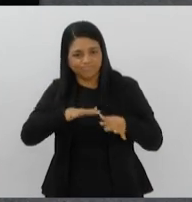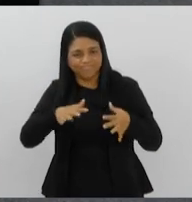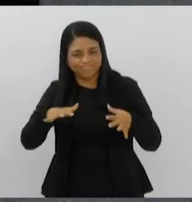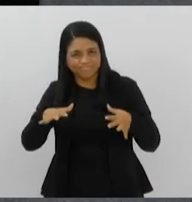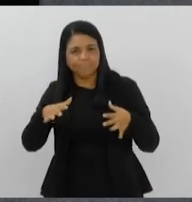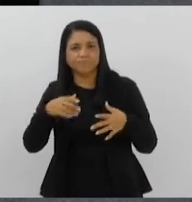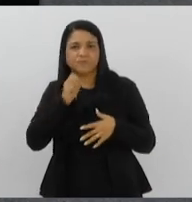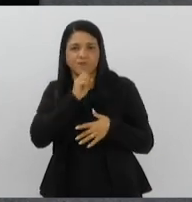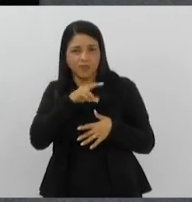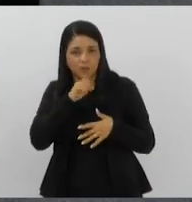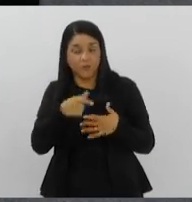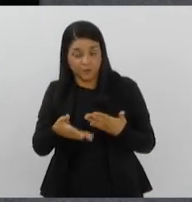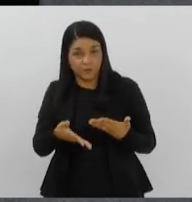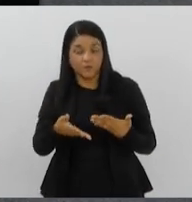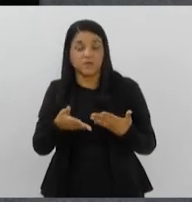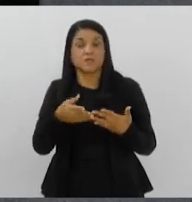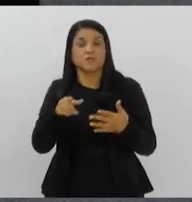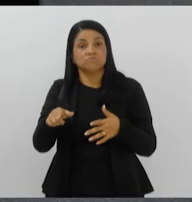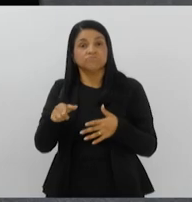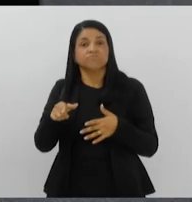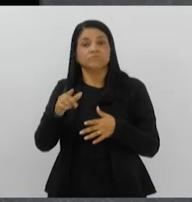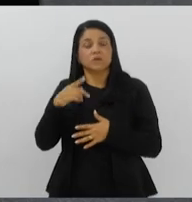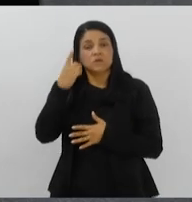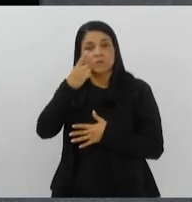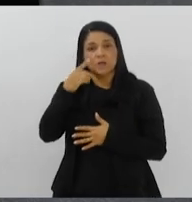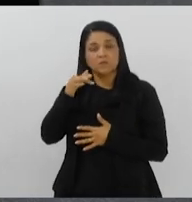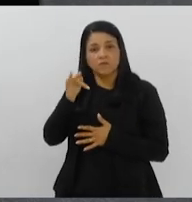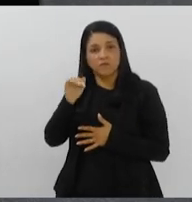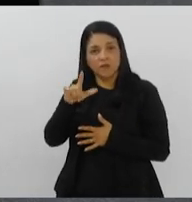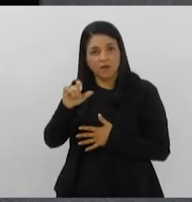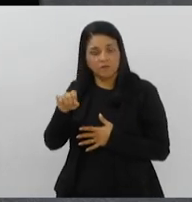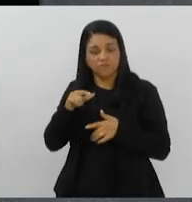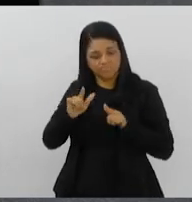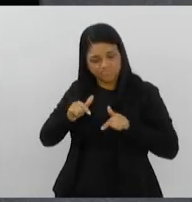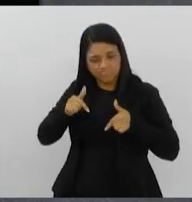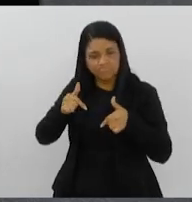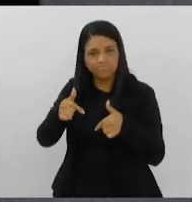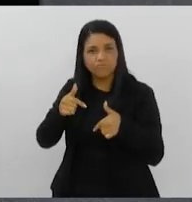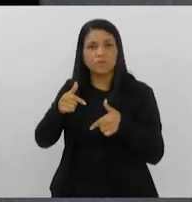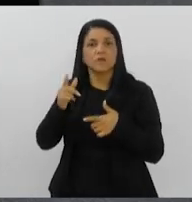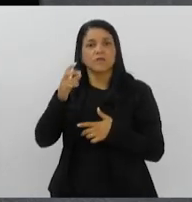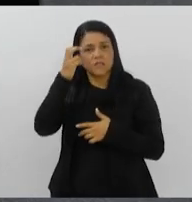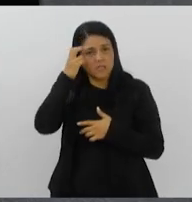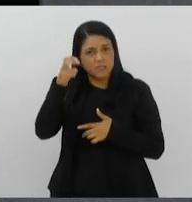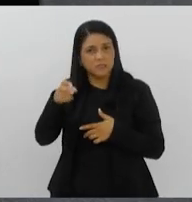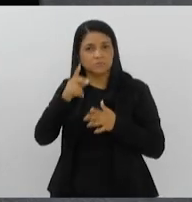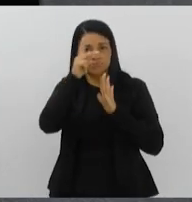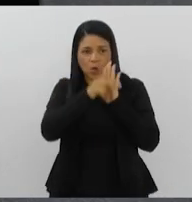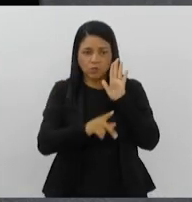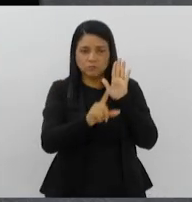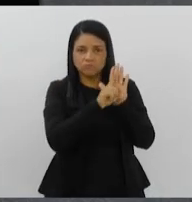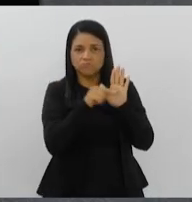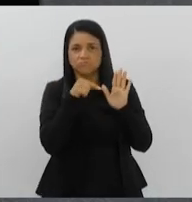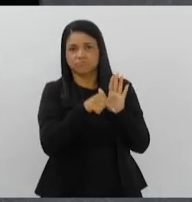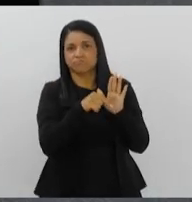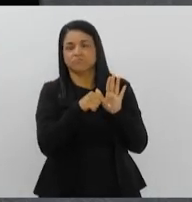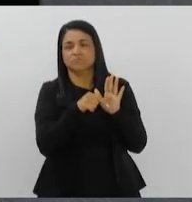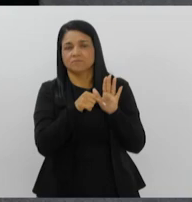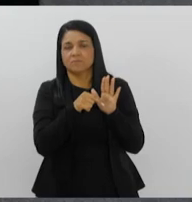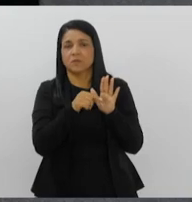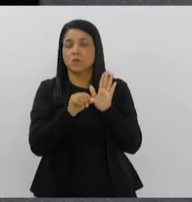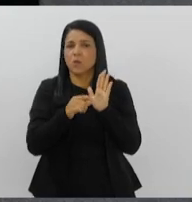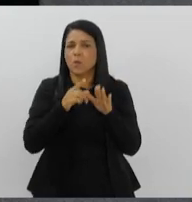muito efetiva e muito inteligente, apresentou esse projeto, da qual nós, no